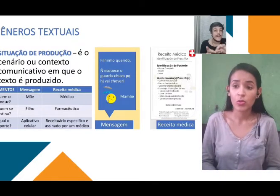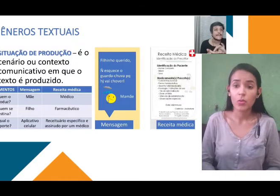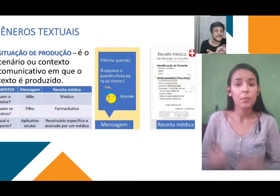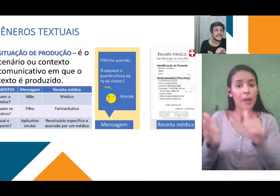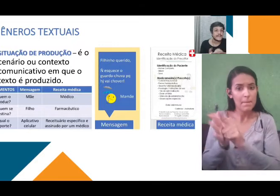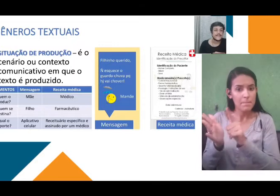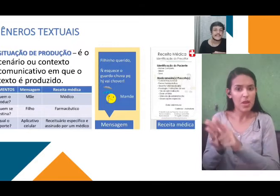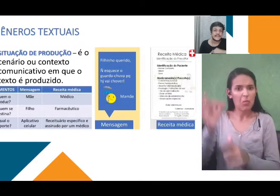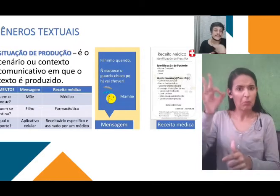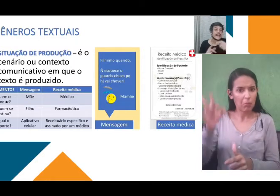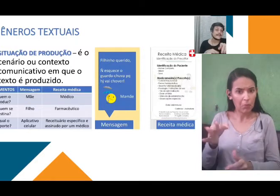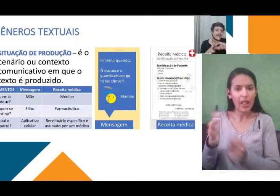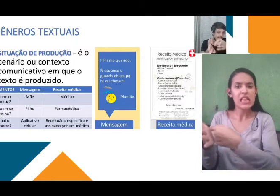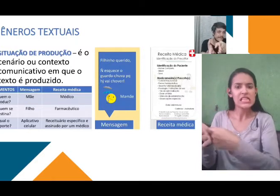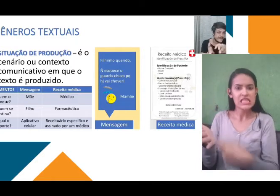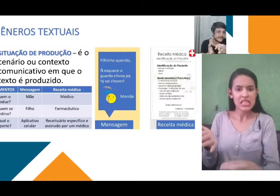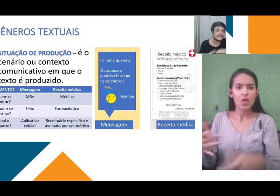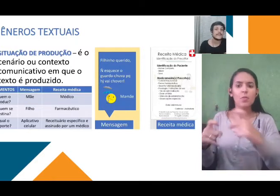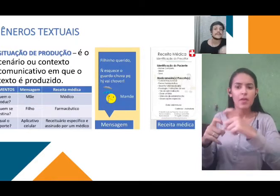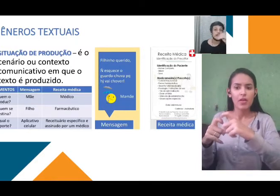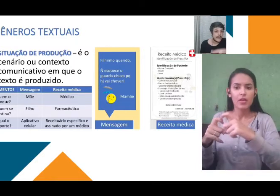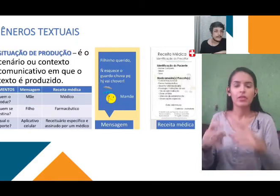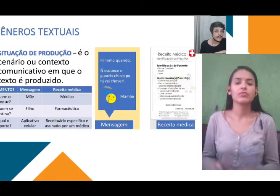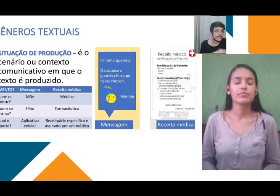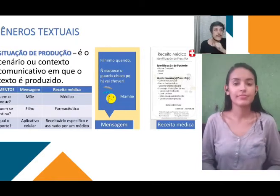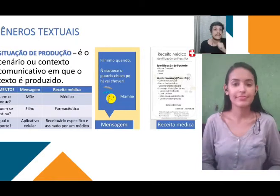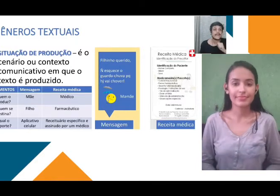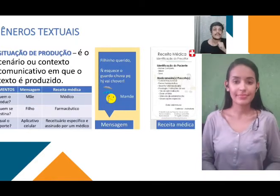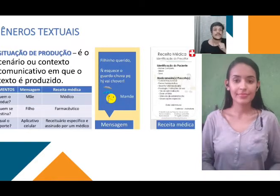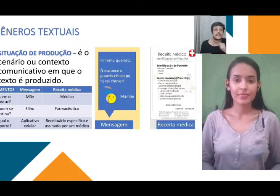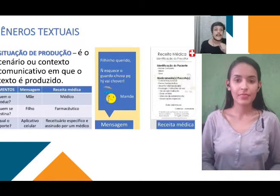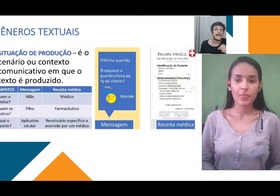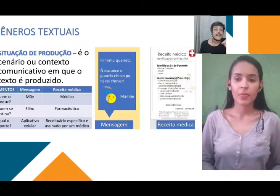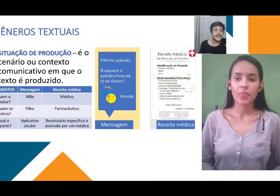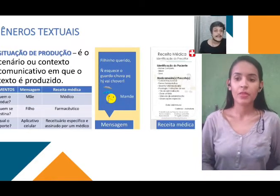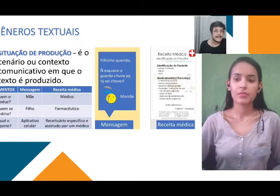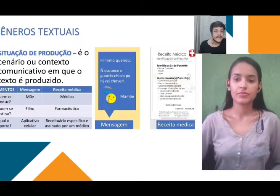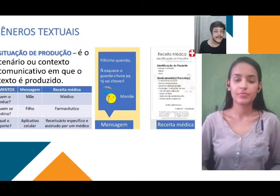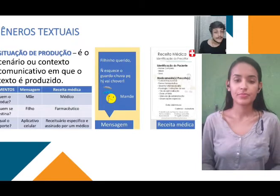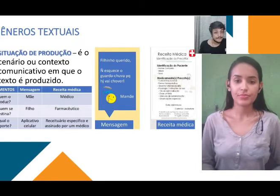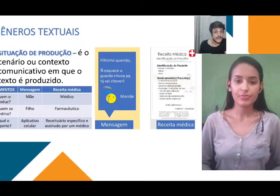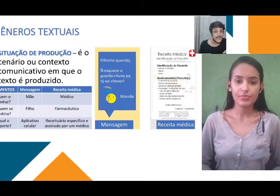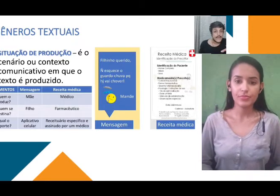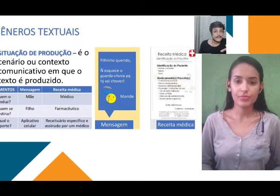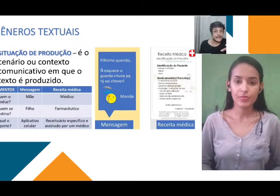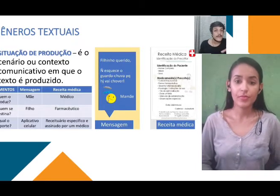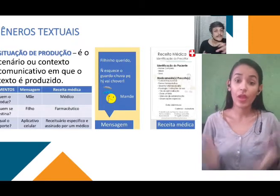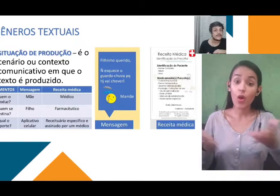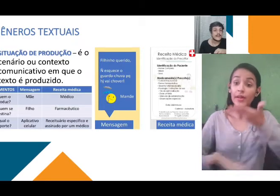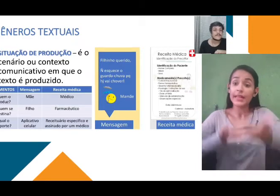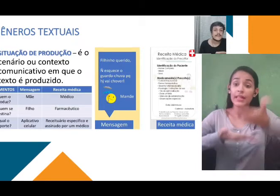então provavelmente foi via celular, né? Aqui está afirmando que foi, então foi pelo um aplicativo de celular, e a receita médica